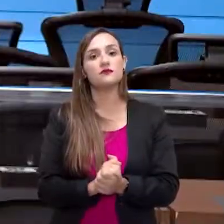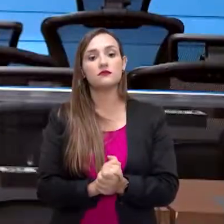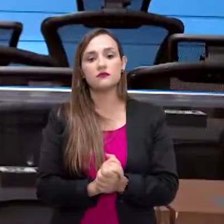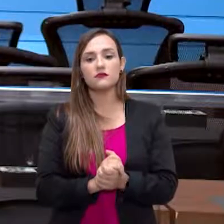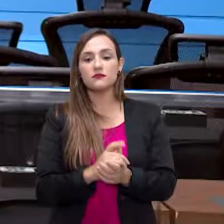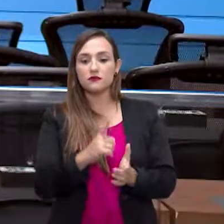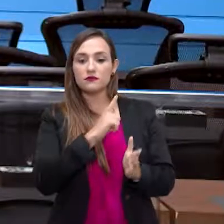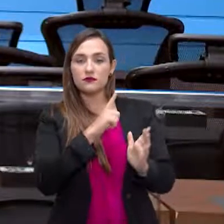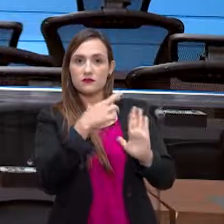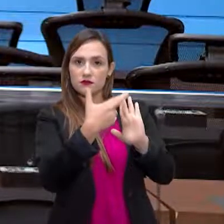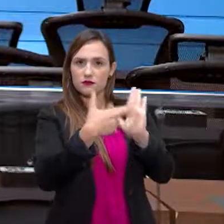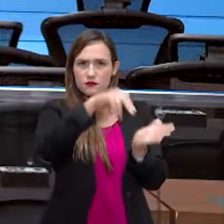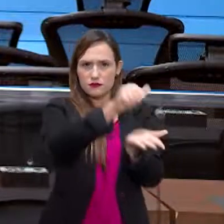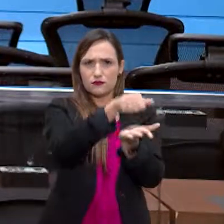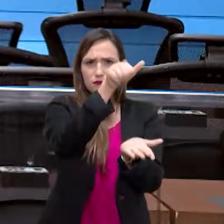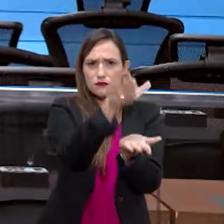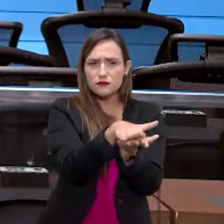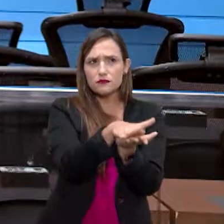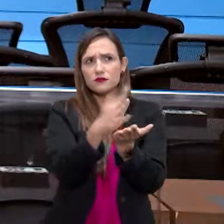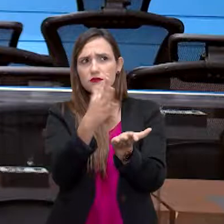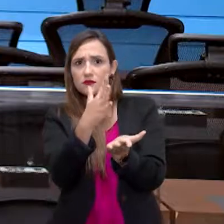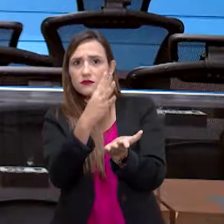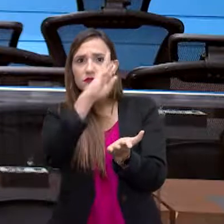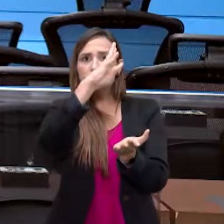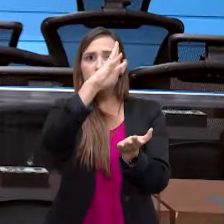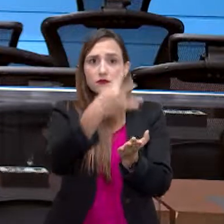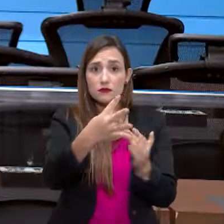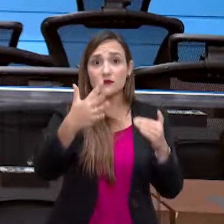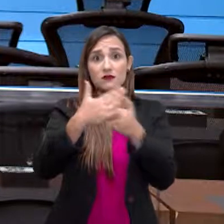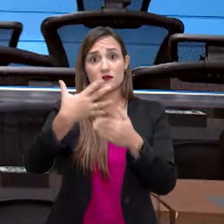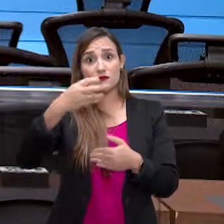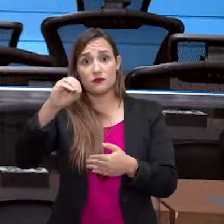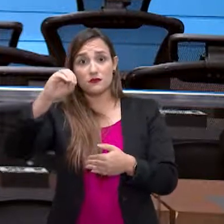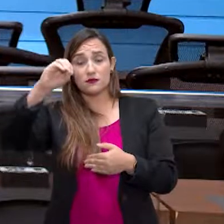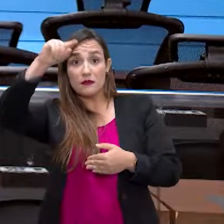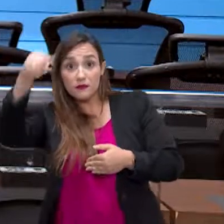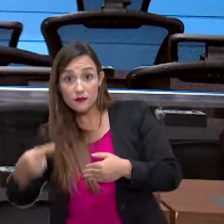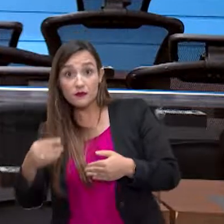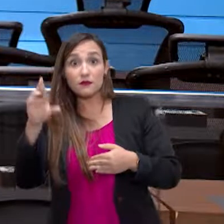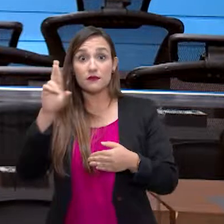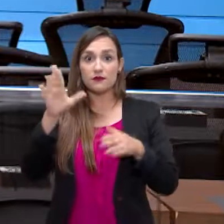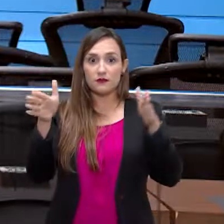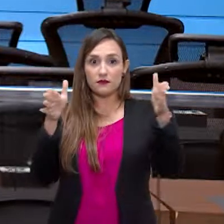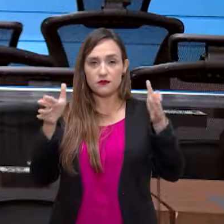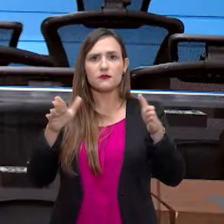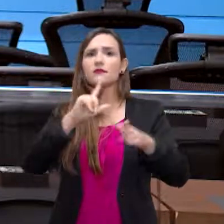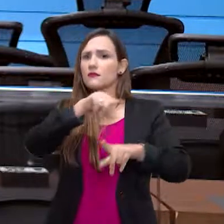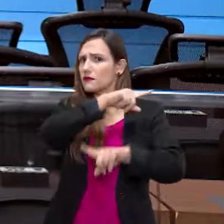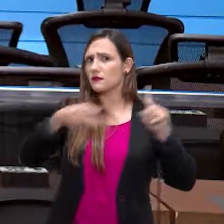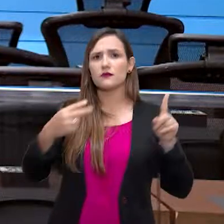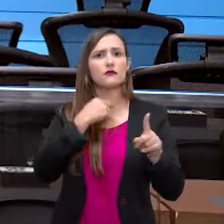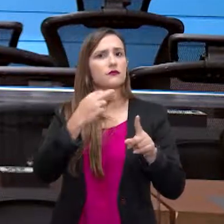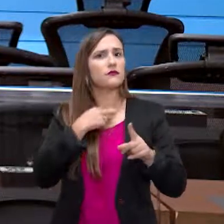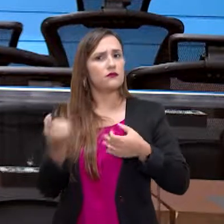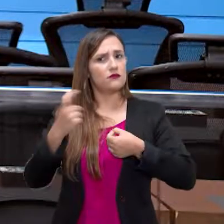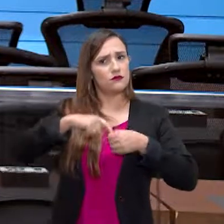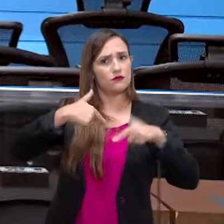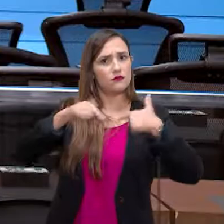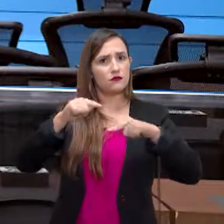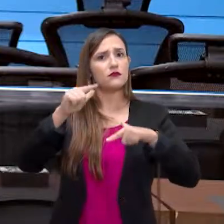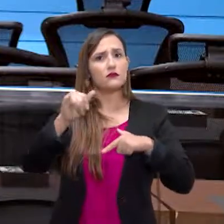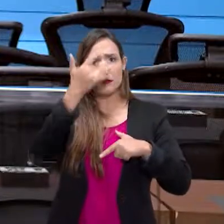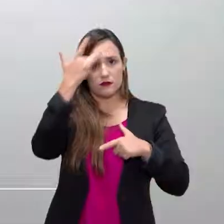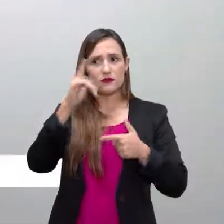Dentre as sanções para quem descumprir a lei estão previstas multas de pouco mais de 4 a 40 mil reais, além de proibição de contratação com o